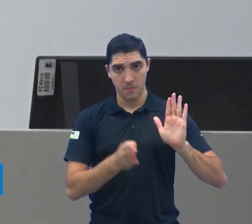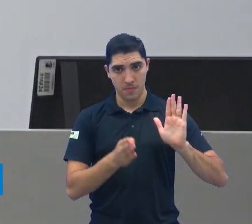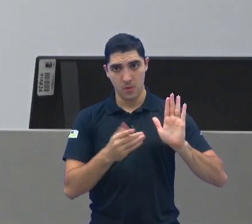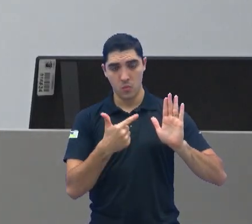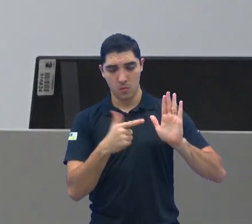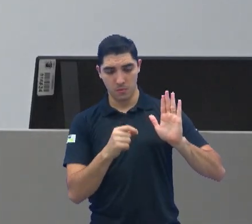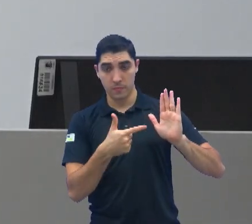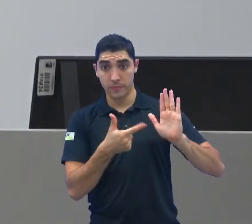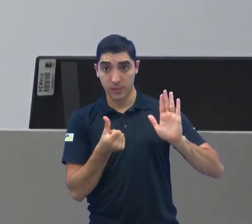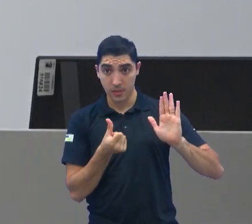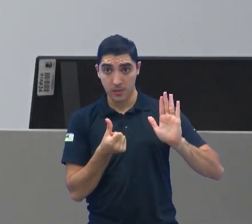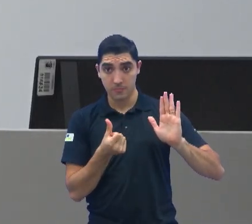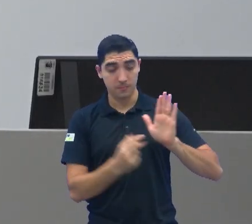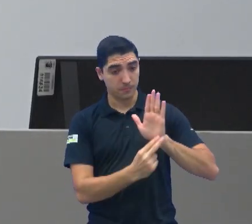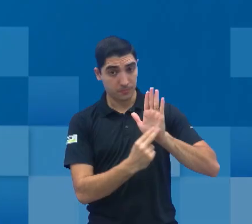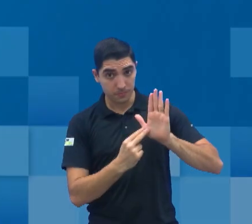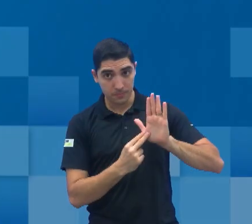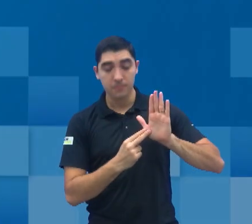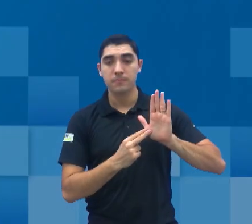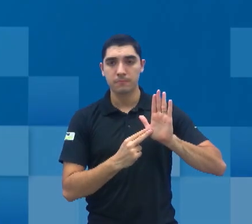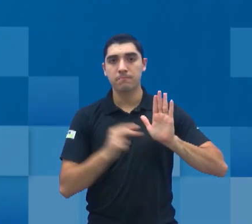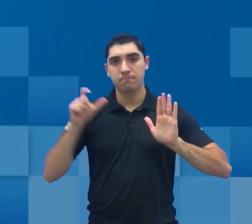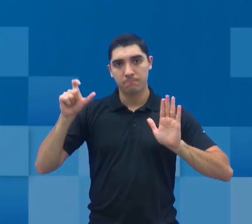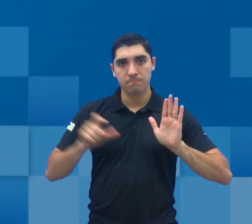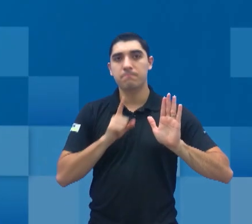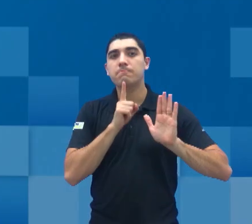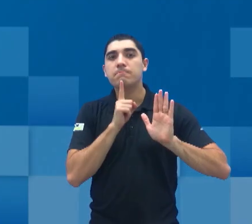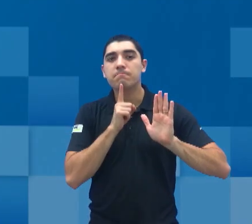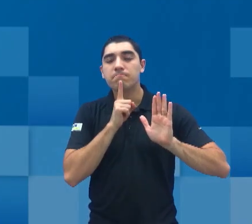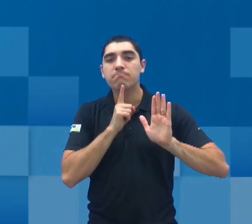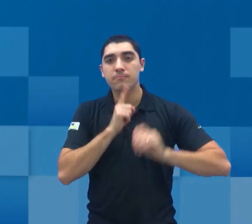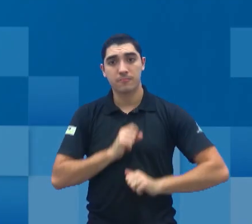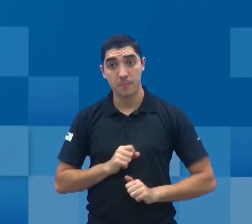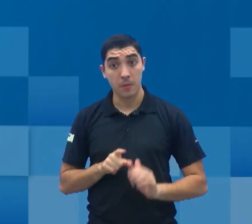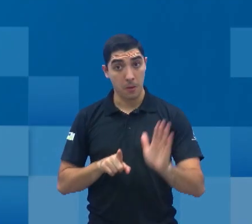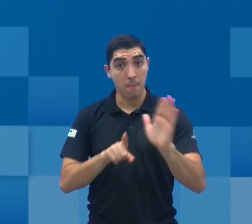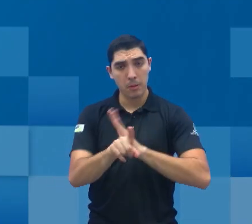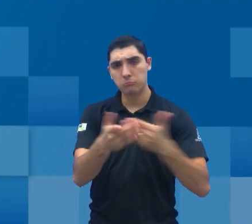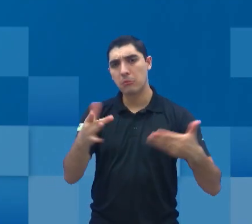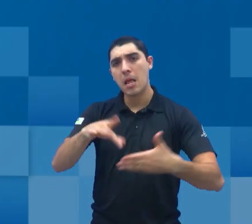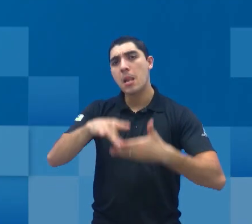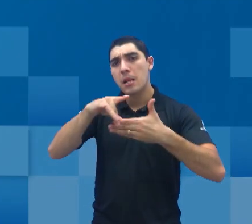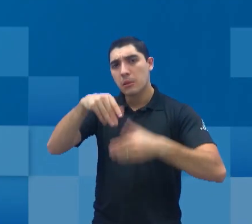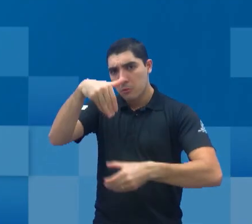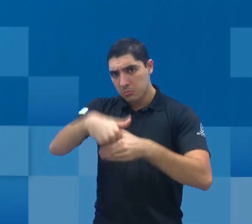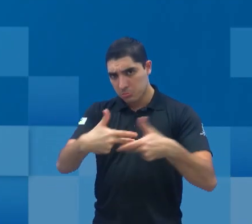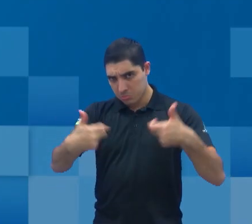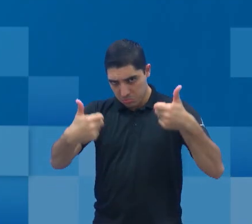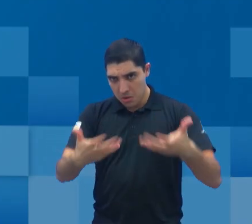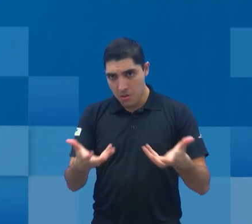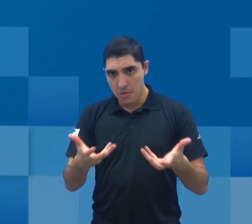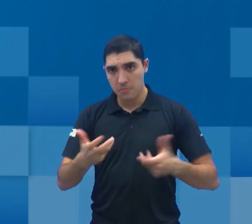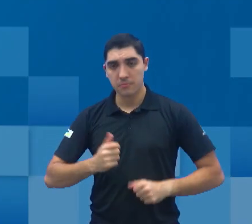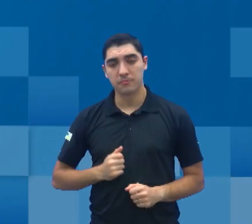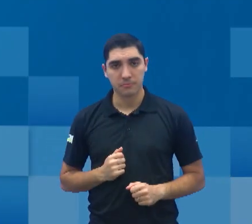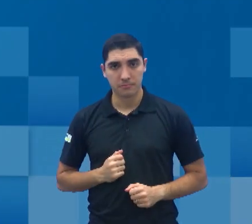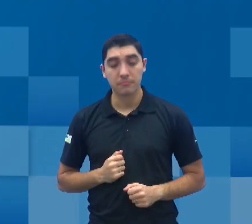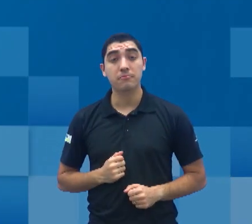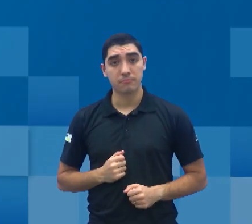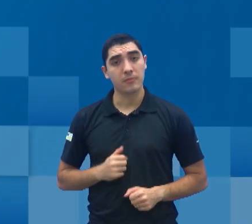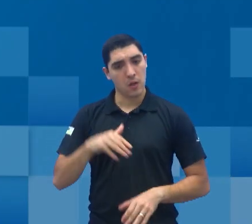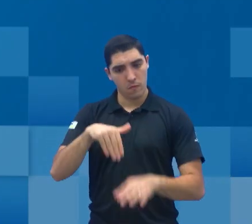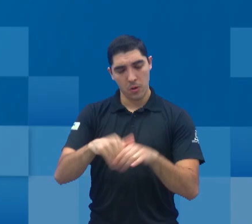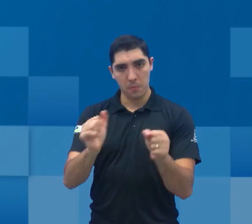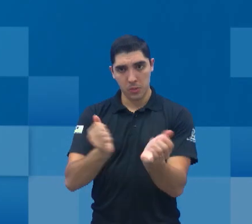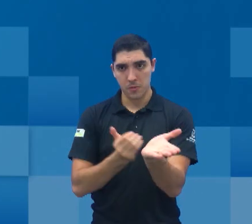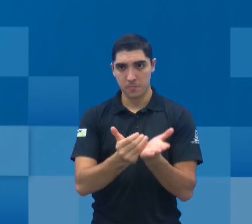1582/2026, da autoria do vereador Sérgio Camargo. Consulta a liderança e desejo de caminhar o voto. Aberta a votação.